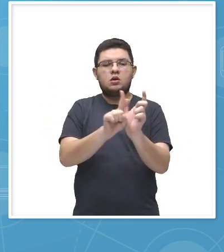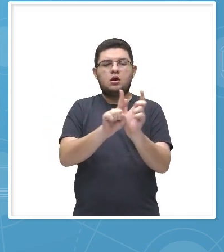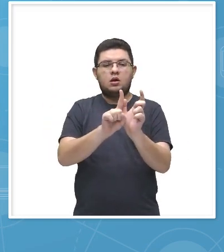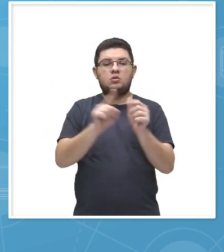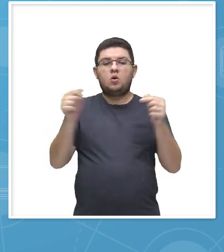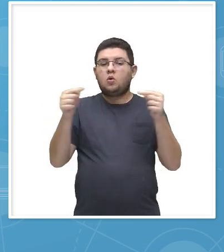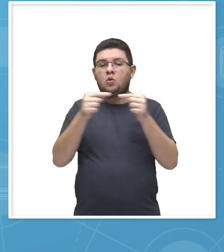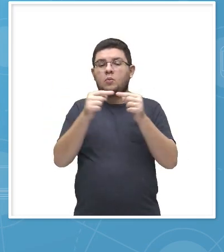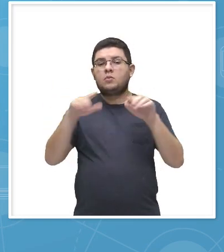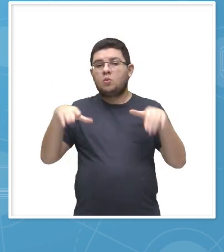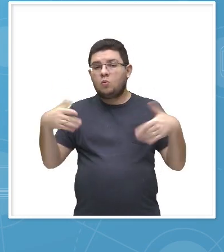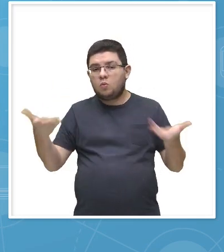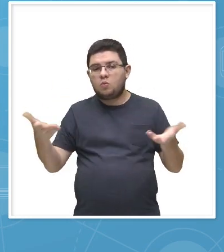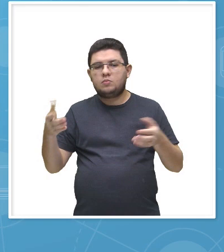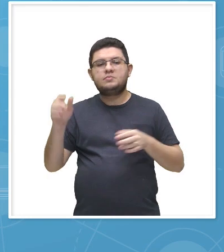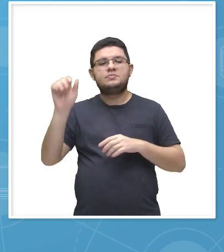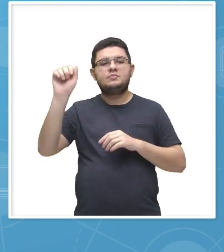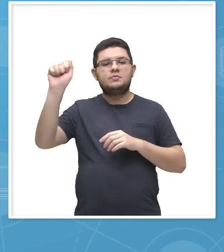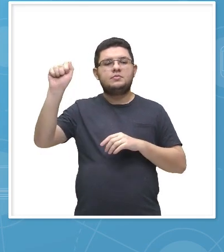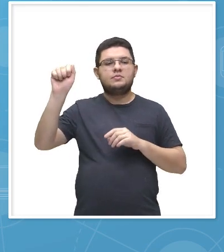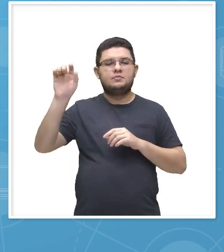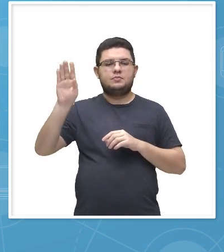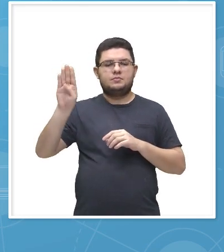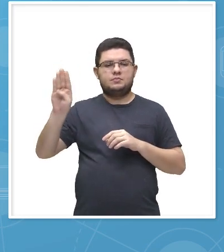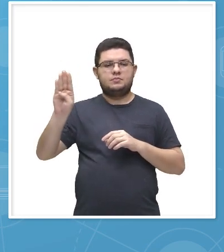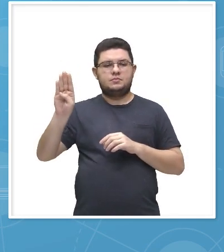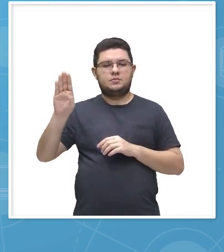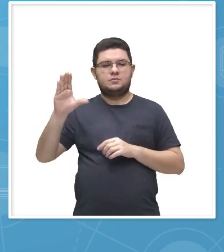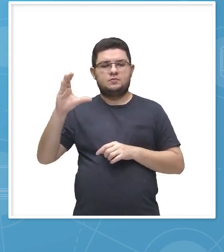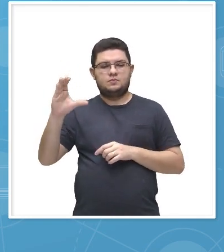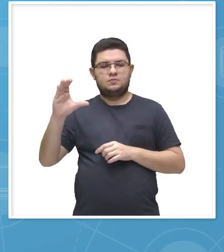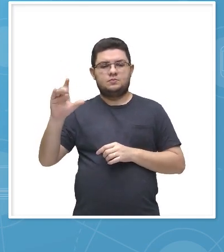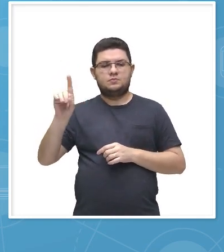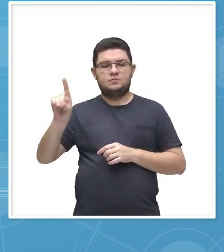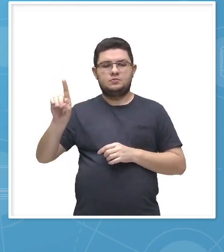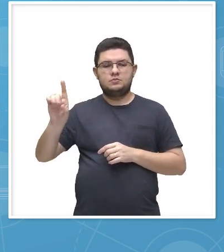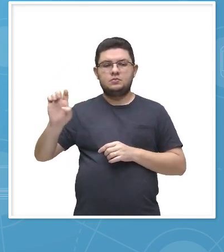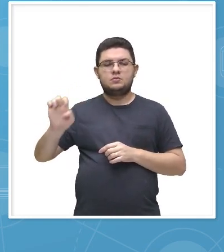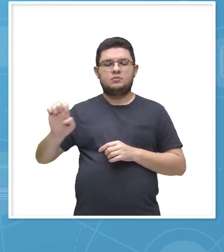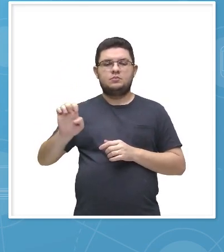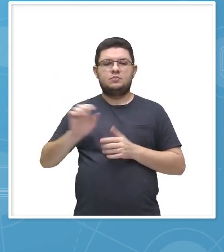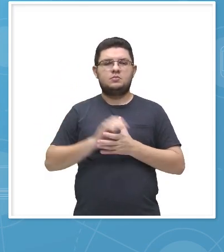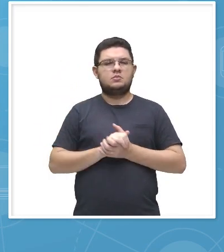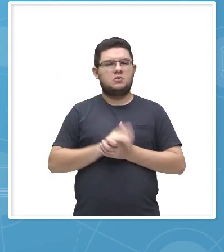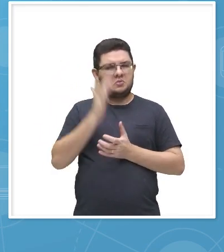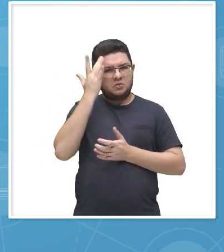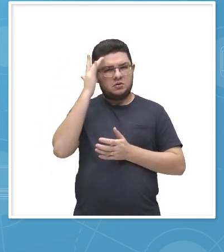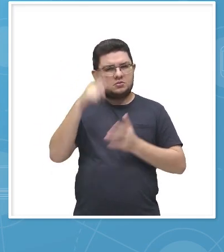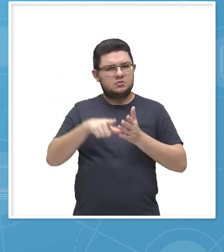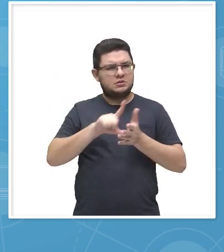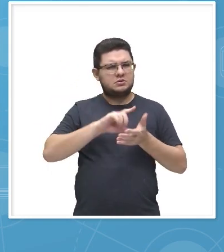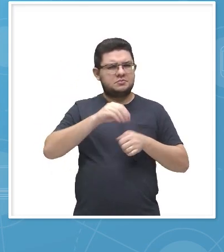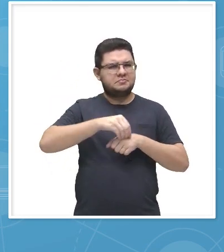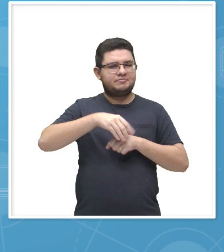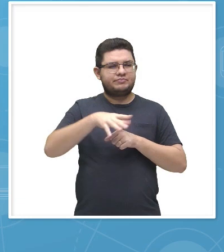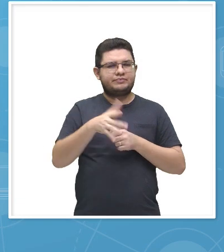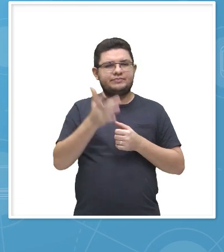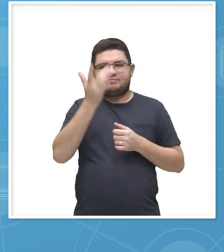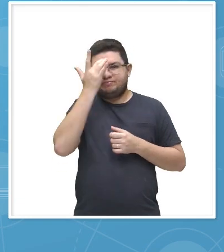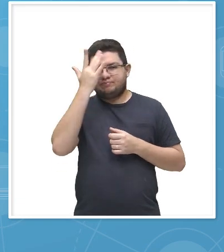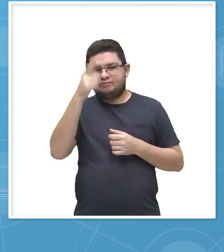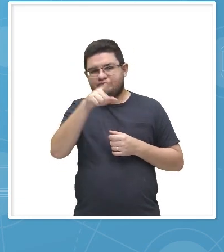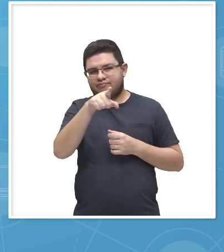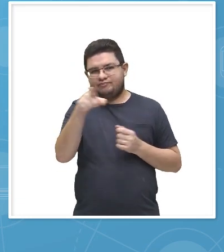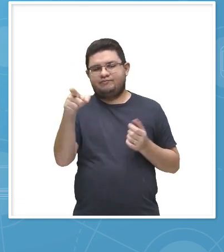opção Eu acho que eu acabei de dar essa resposta em letra adiciona energia nos verbos a letra B adiciona ali nos vemos